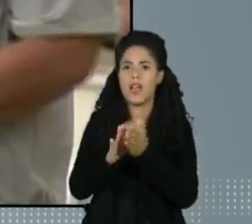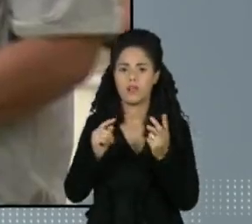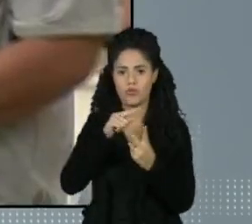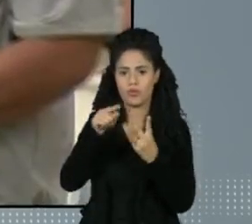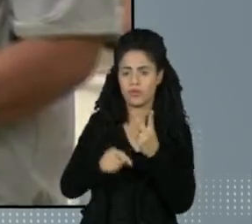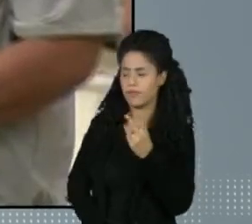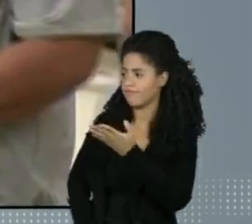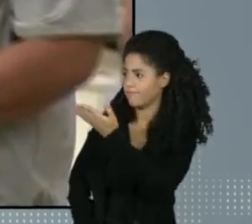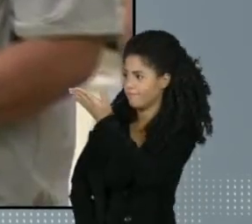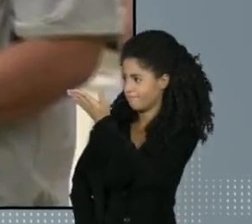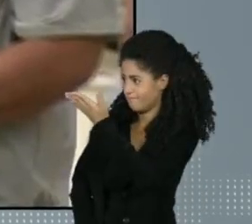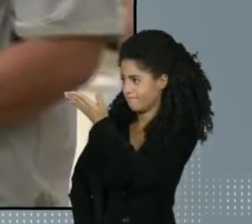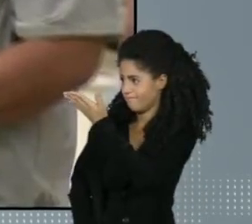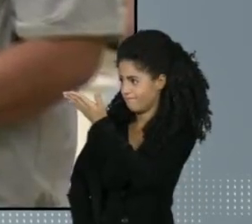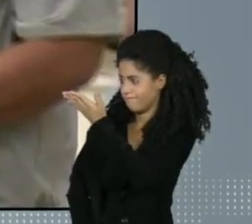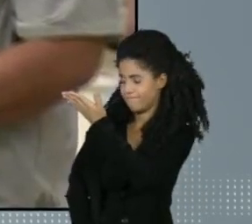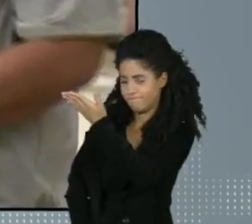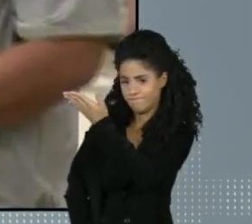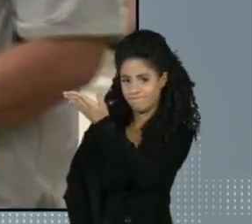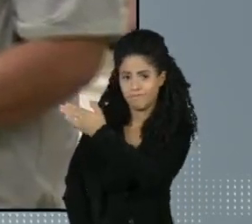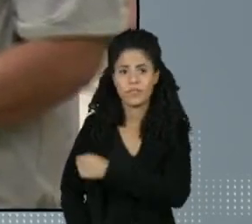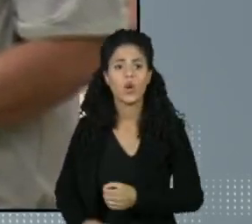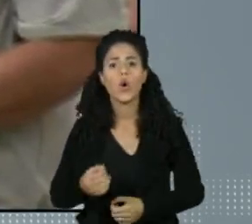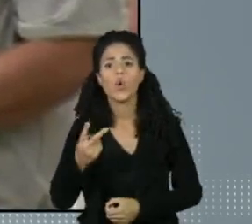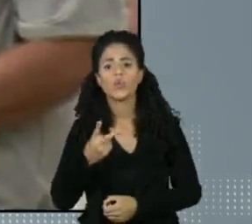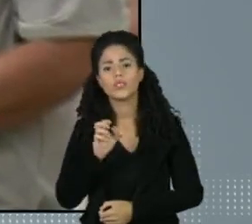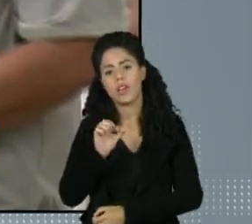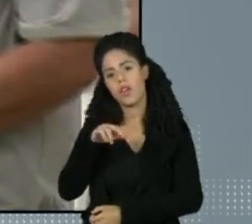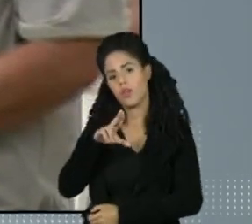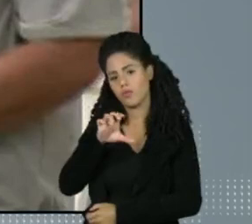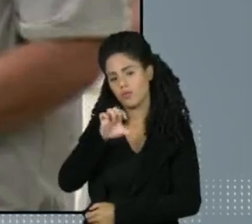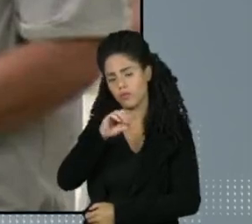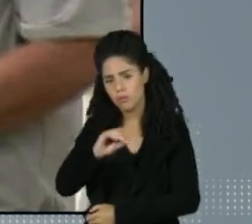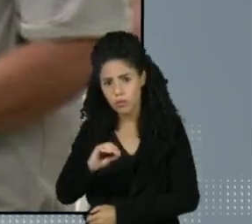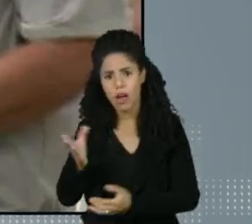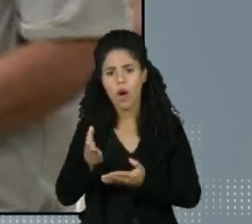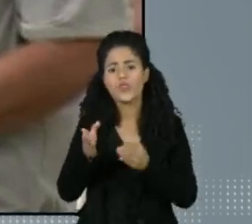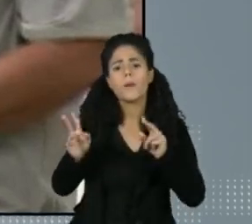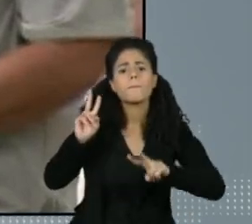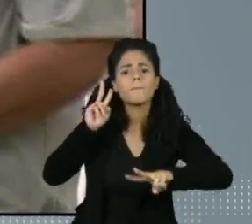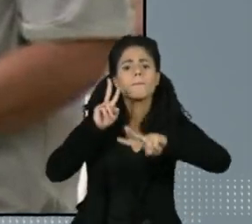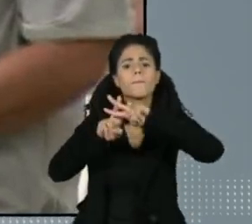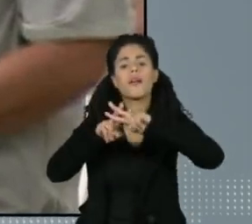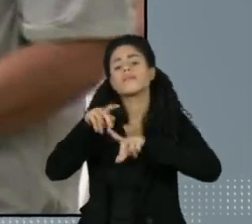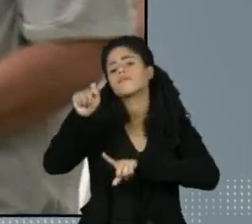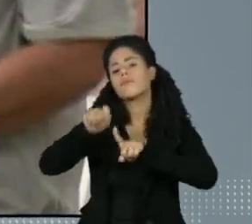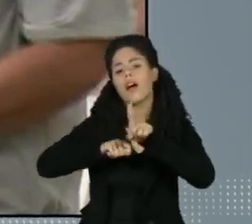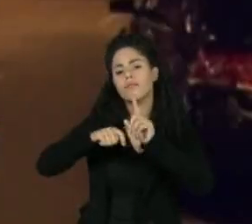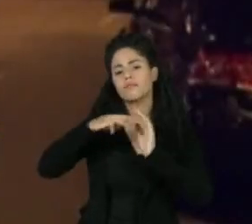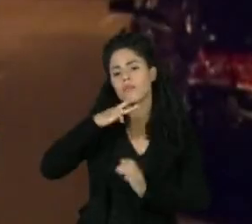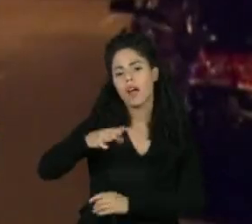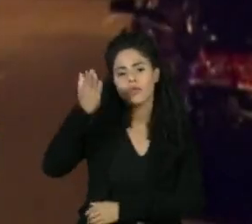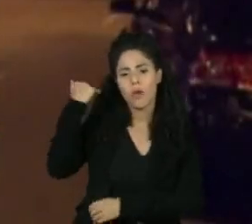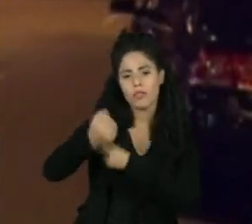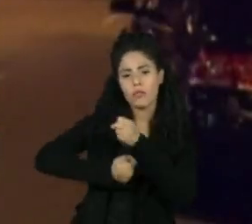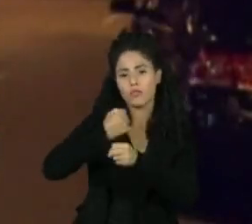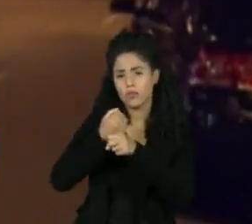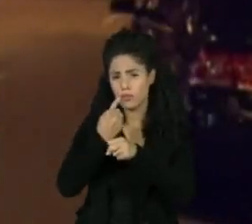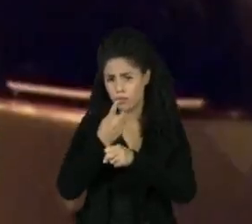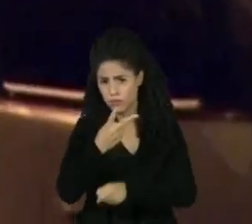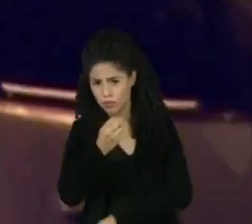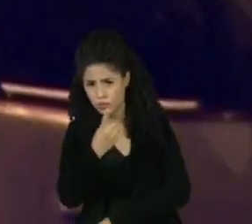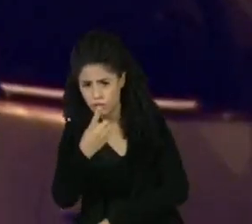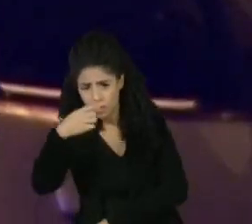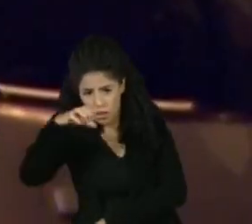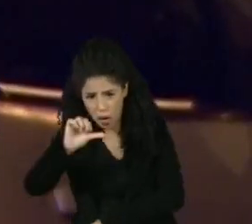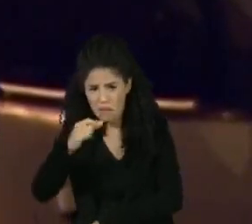sargento reformado Rony Lessa e o ex-policial militar Elcio Queiroz estão presos desde março de 2019. Ambos negam